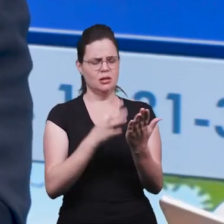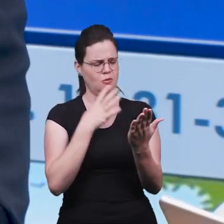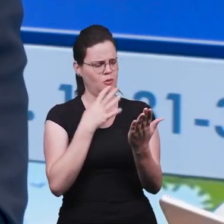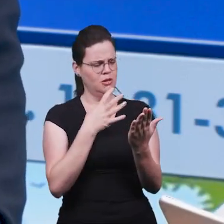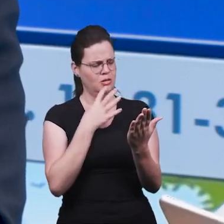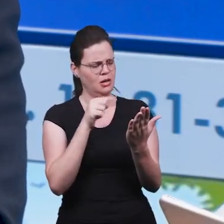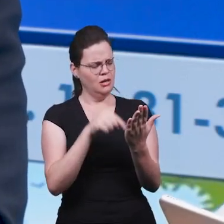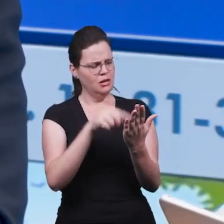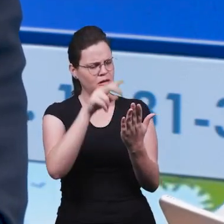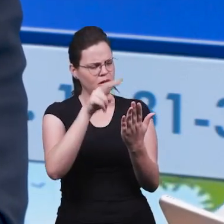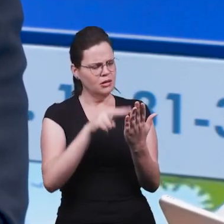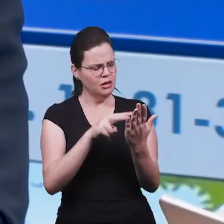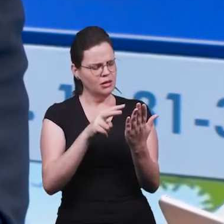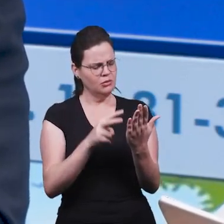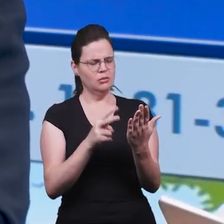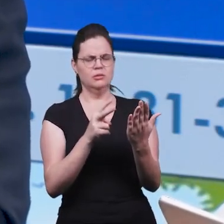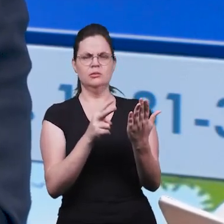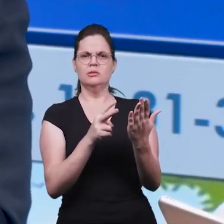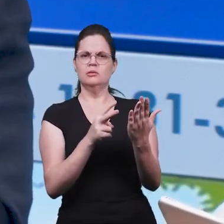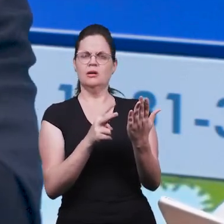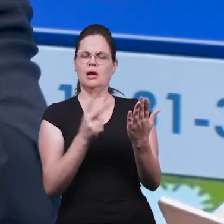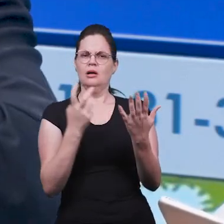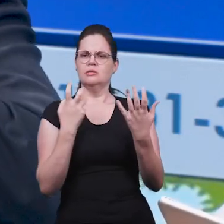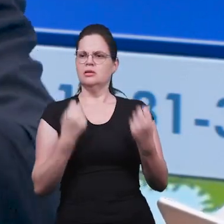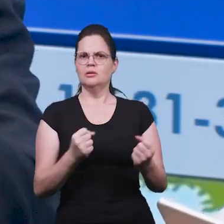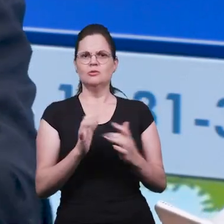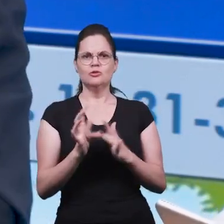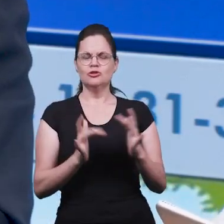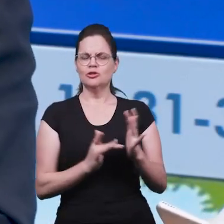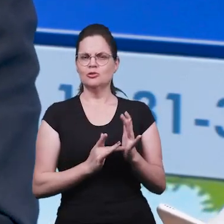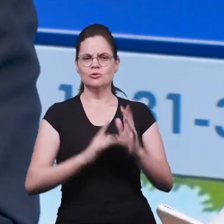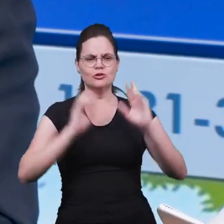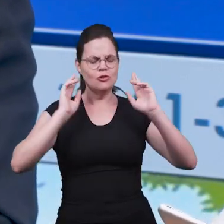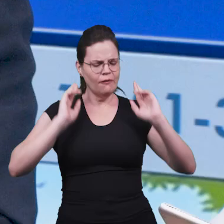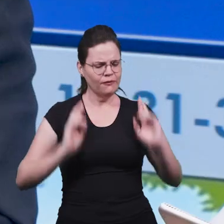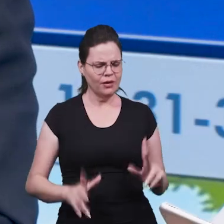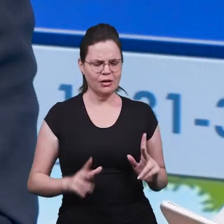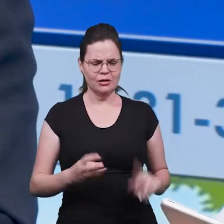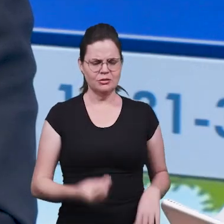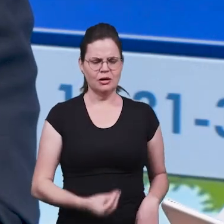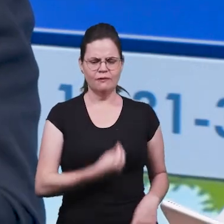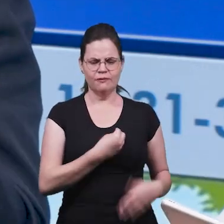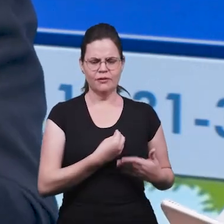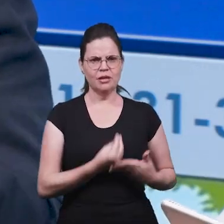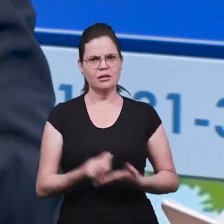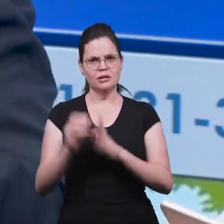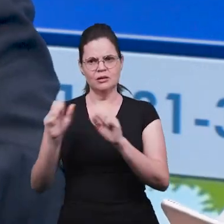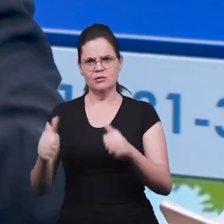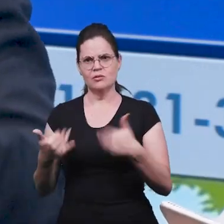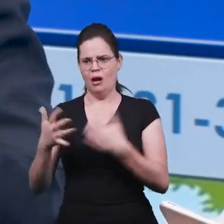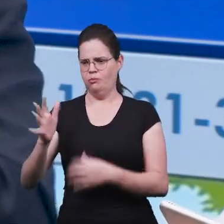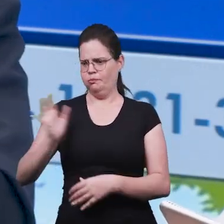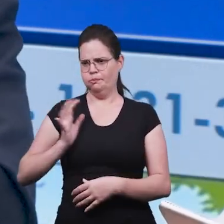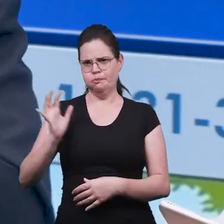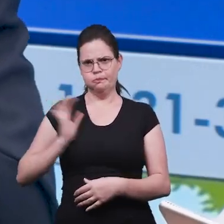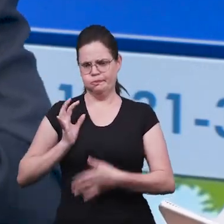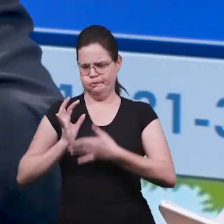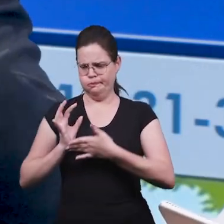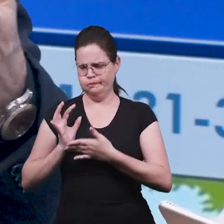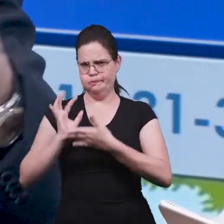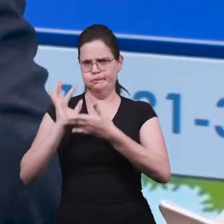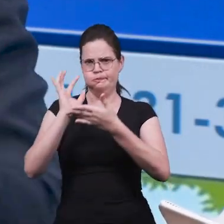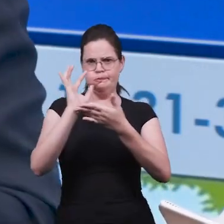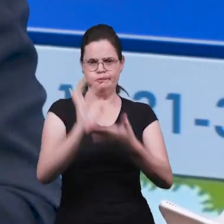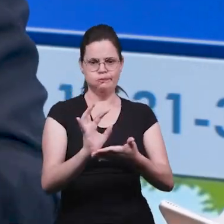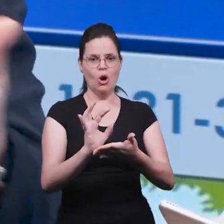E no ele conhecer a palavra, ele se converteu totalmente ao Senhor, e ele pega a riqueza dele, o dinheiro dele, sim.